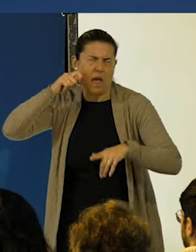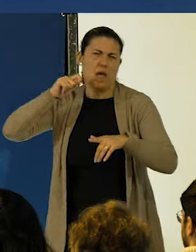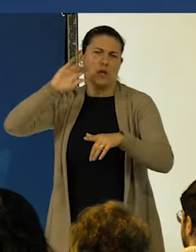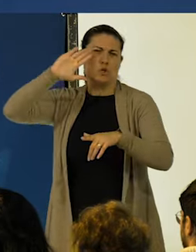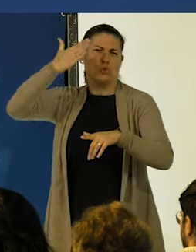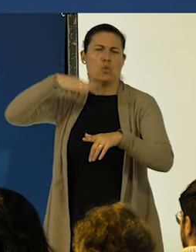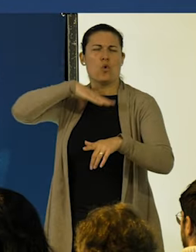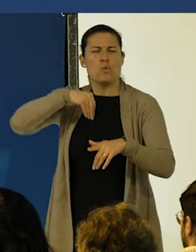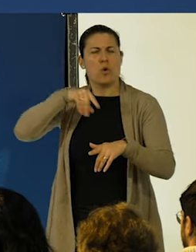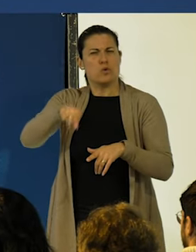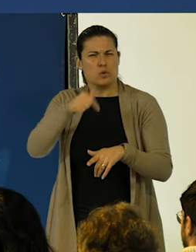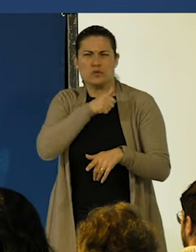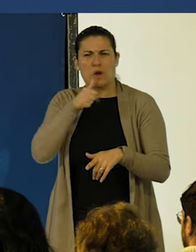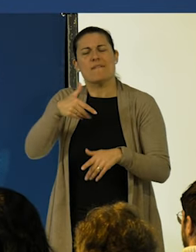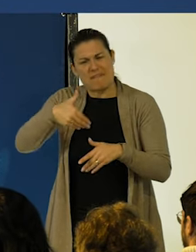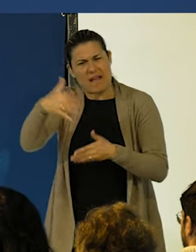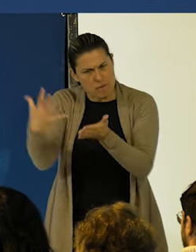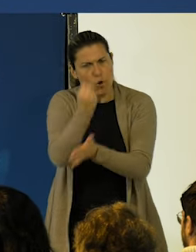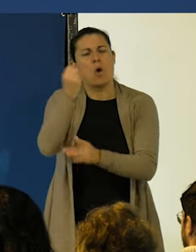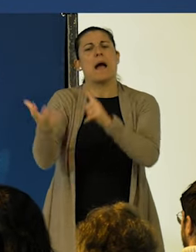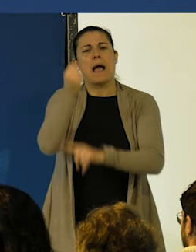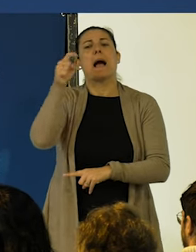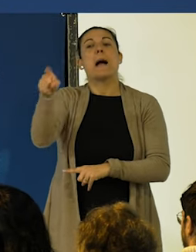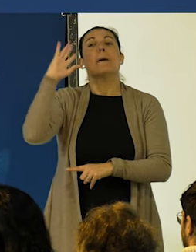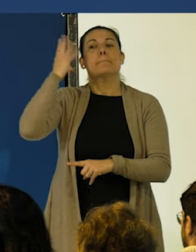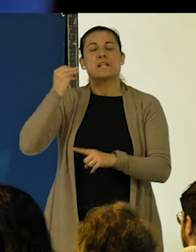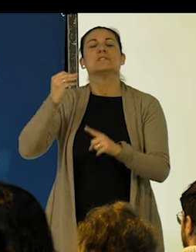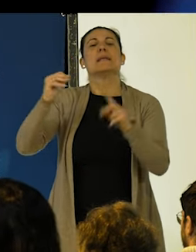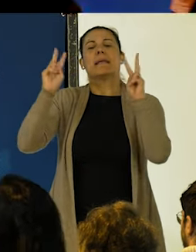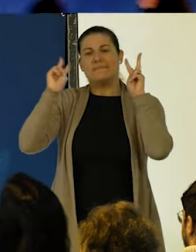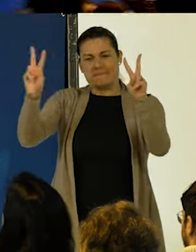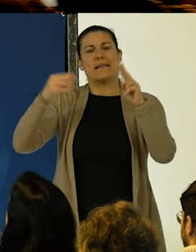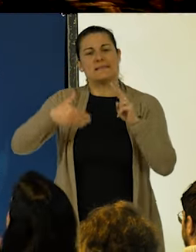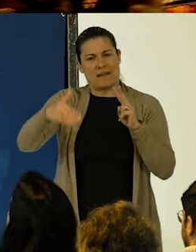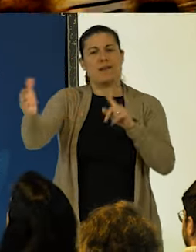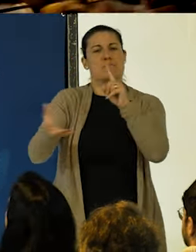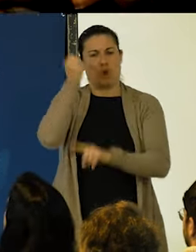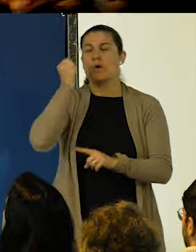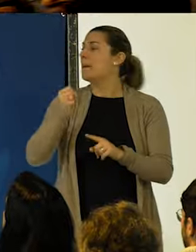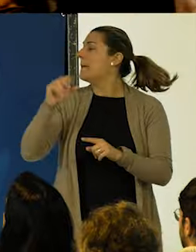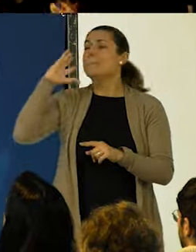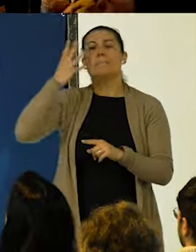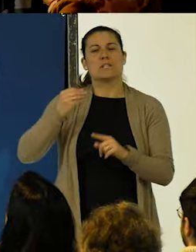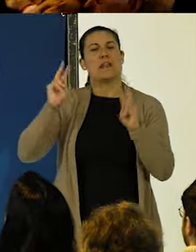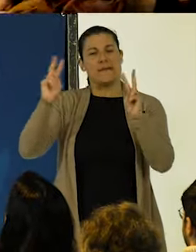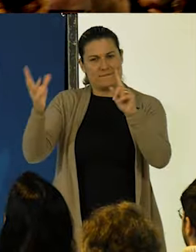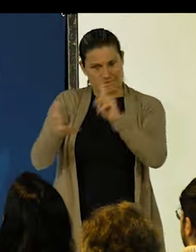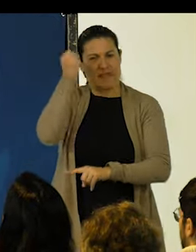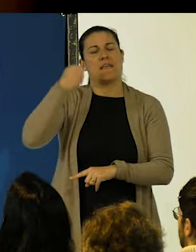mundo, também vai vencer. Palestina vencerá. Palestina vencerá.